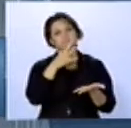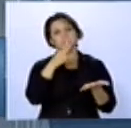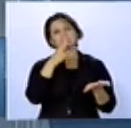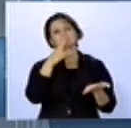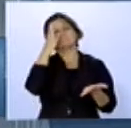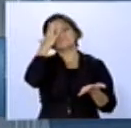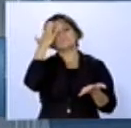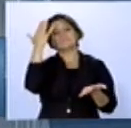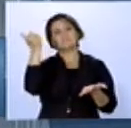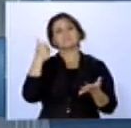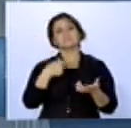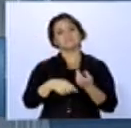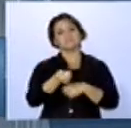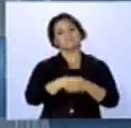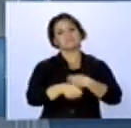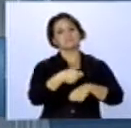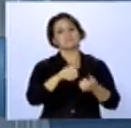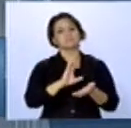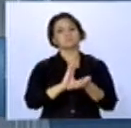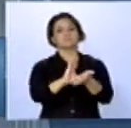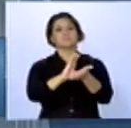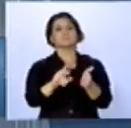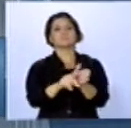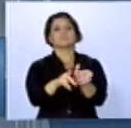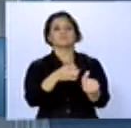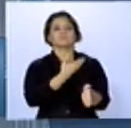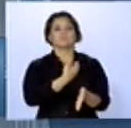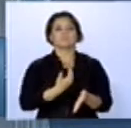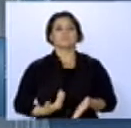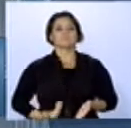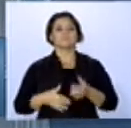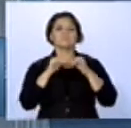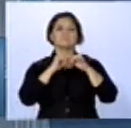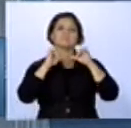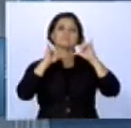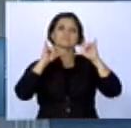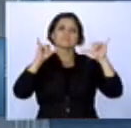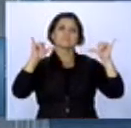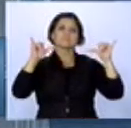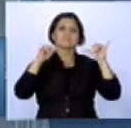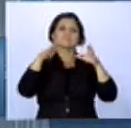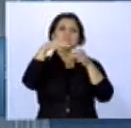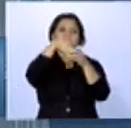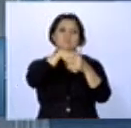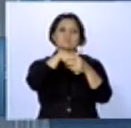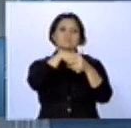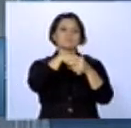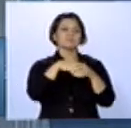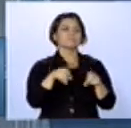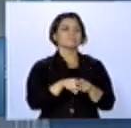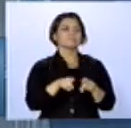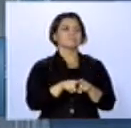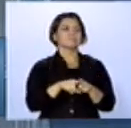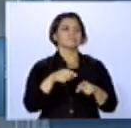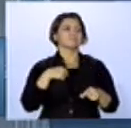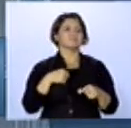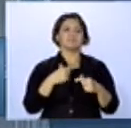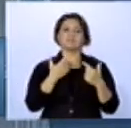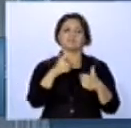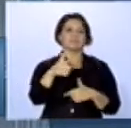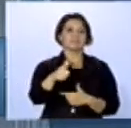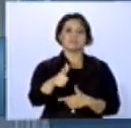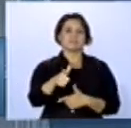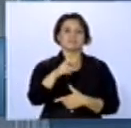é que é o financiamento exclusivamente público de campanhas por exemplo ele inexiste no mundo democrático Então